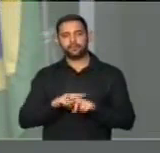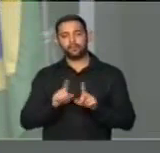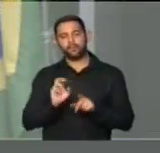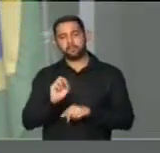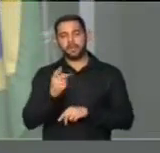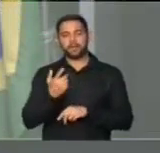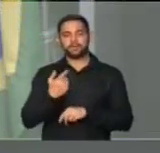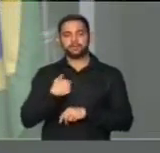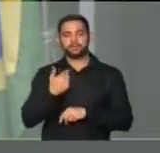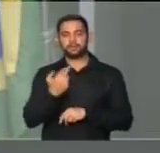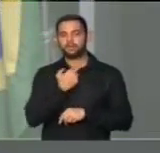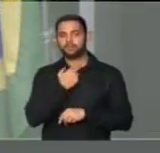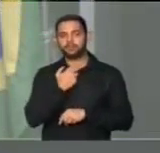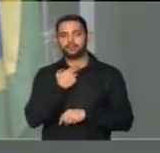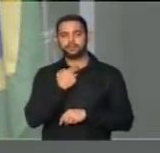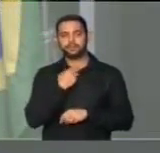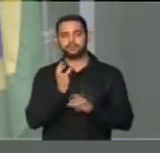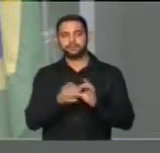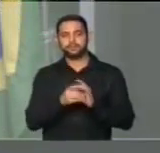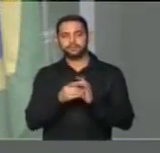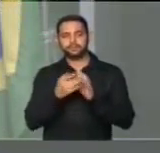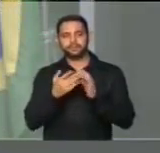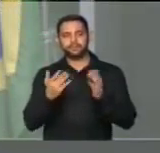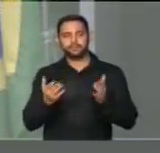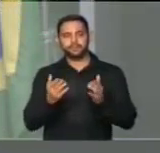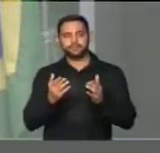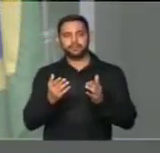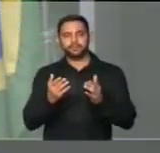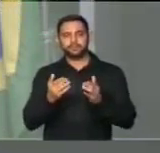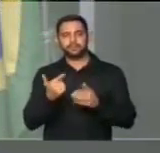mais, não podemos deixar